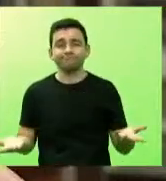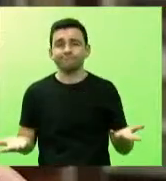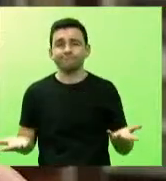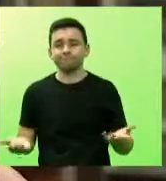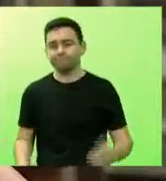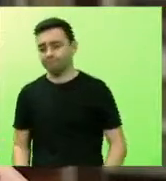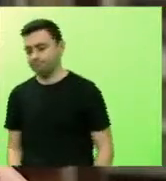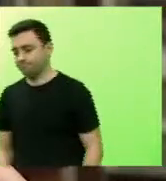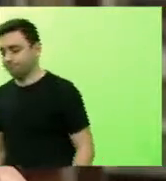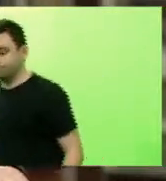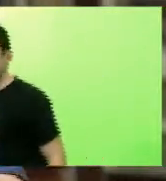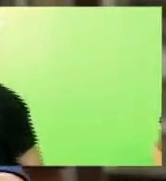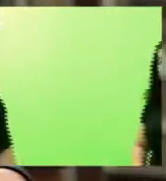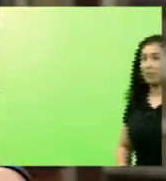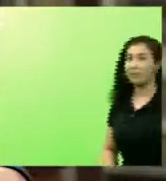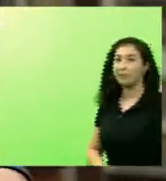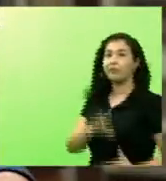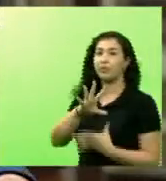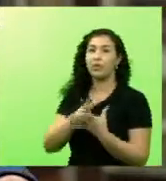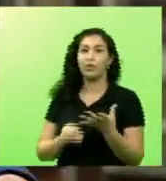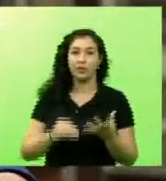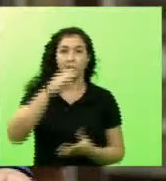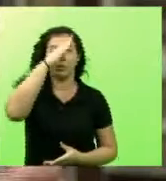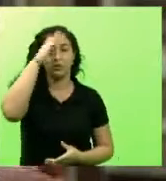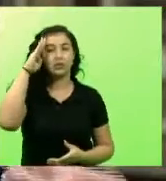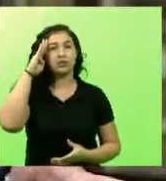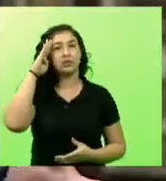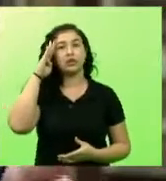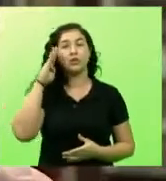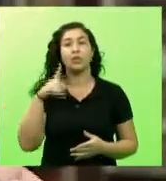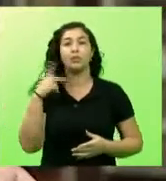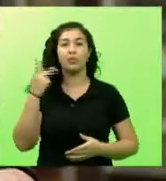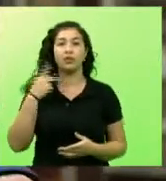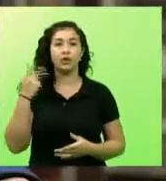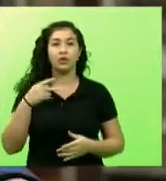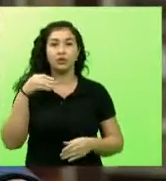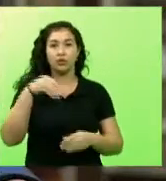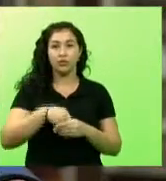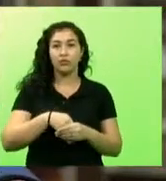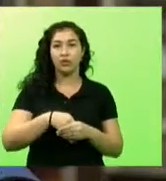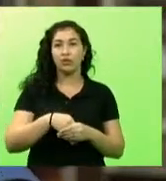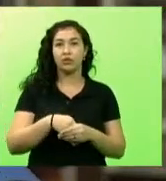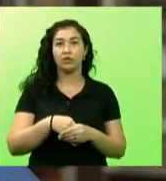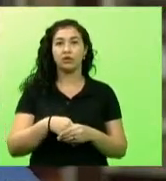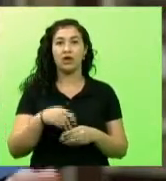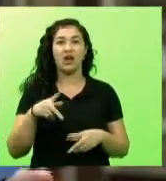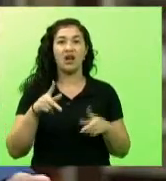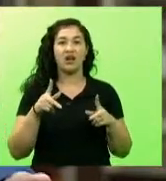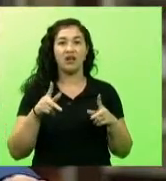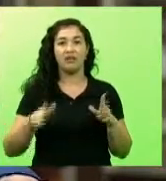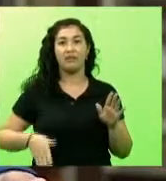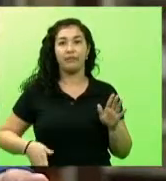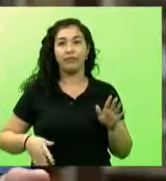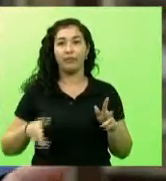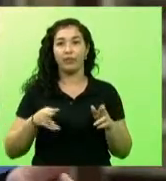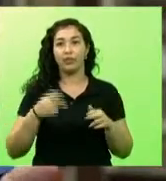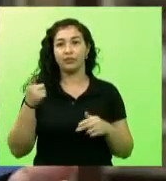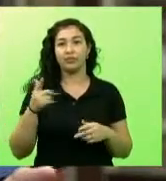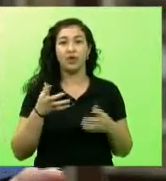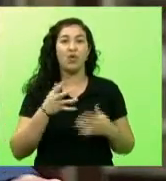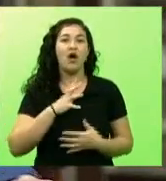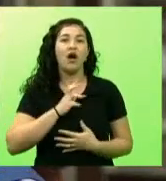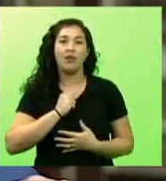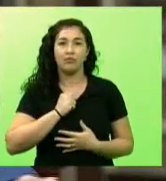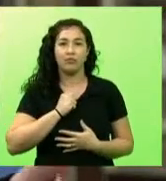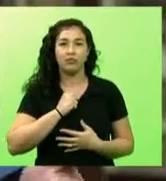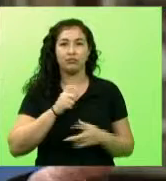gosto de parafrasear meu presidente, político que preocupa com voto é um canalha como outro qualquer. Eu adoro repetir as frases